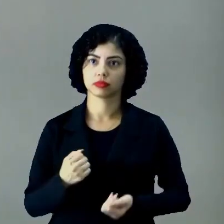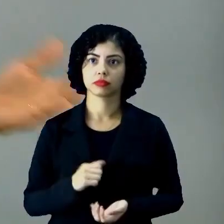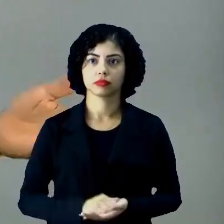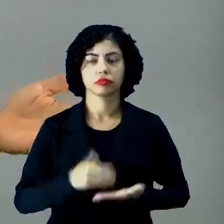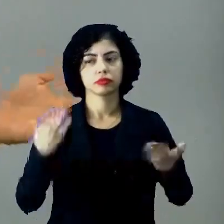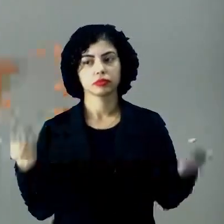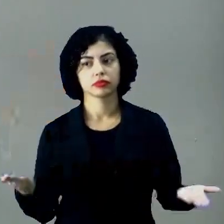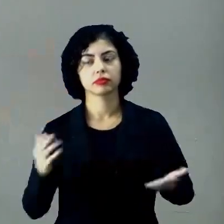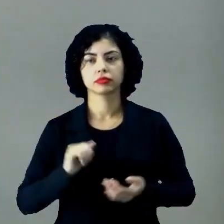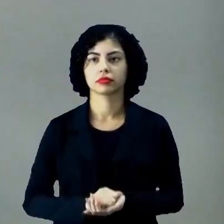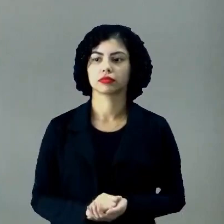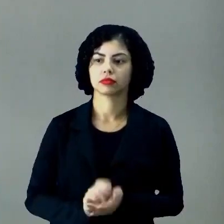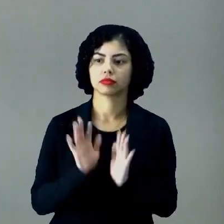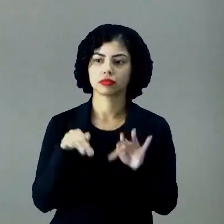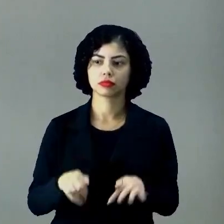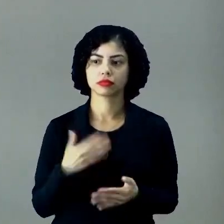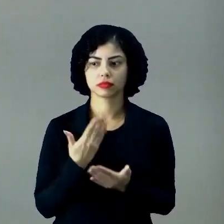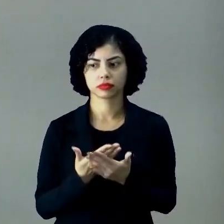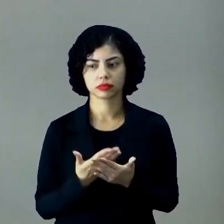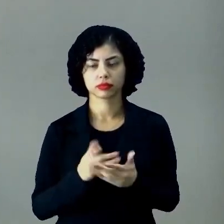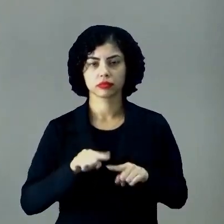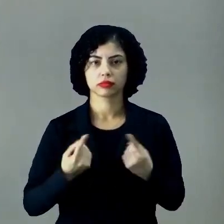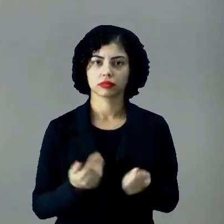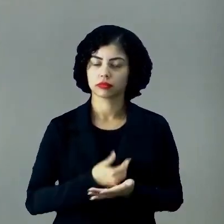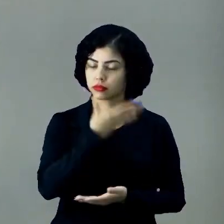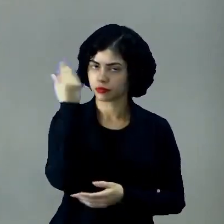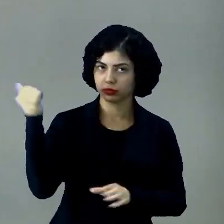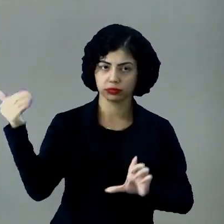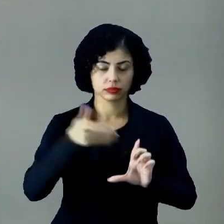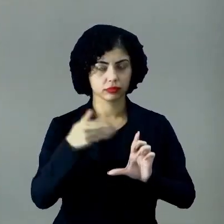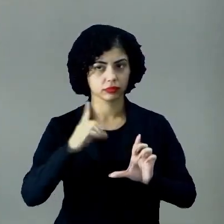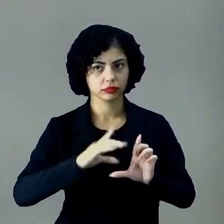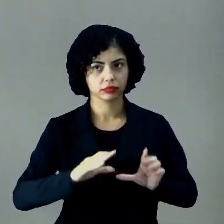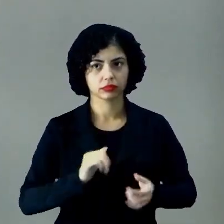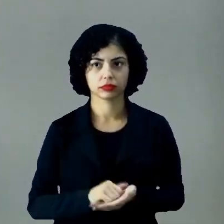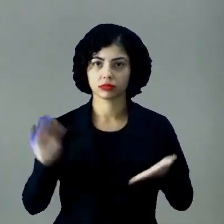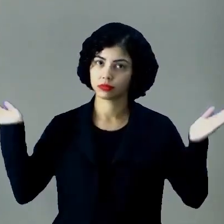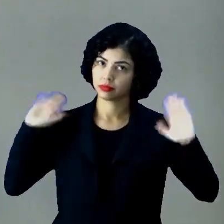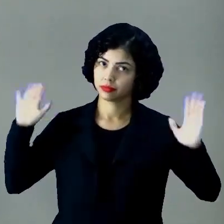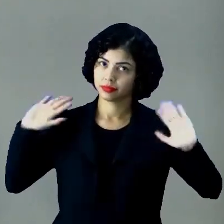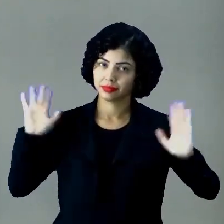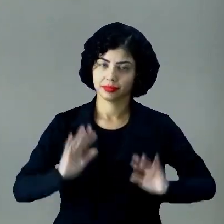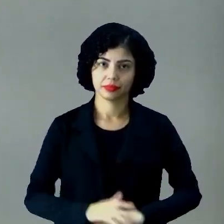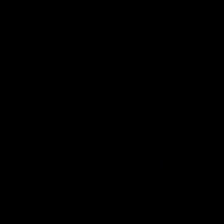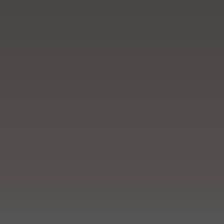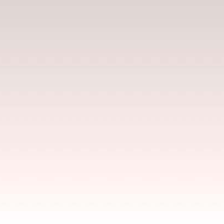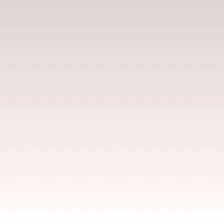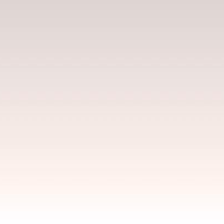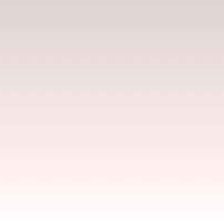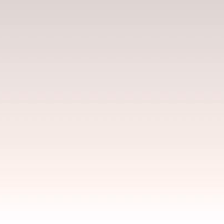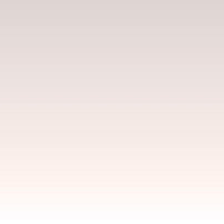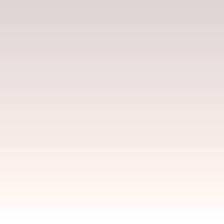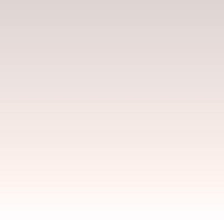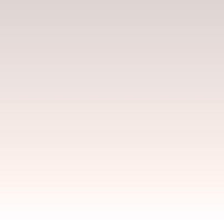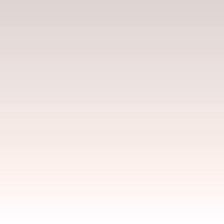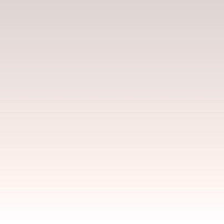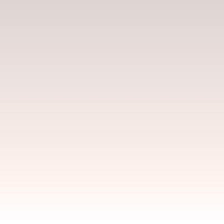Então é isso galerinha Chegamos Ao Final De Mais uma aula não esqueçam de acessar a plataforma eduk a Deus